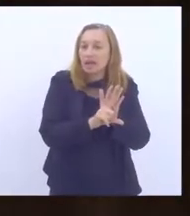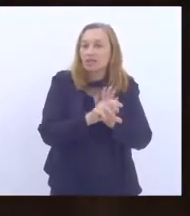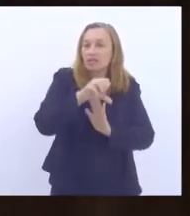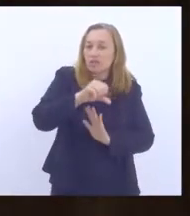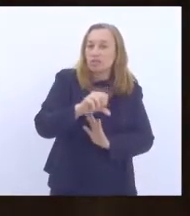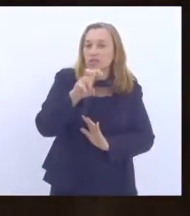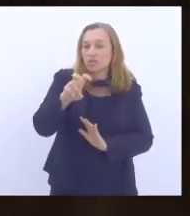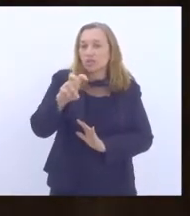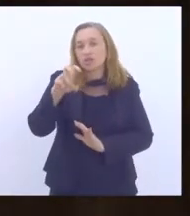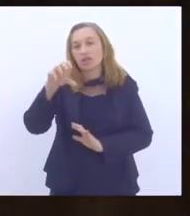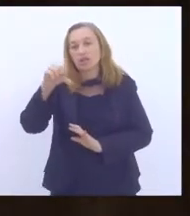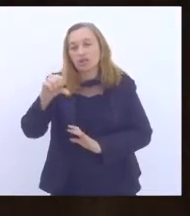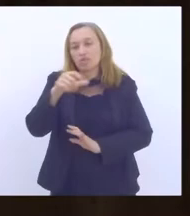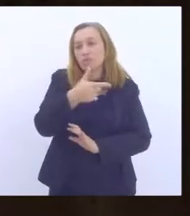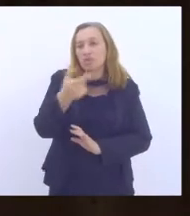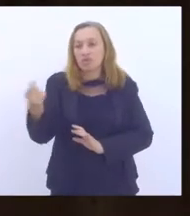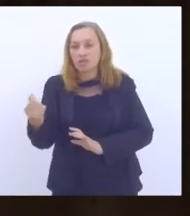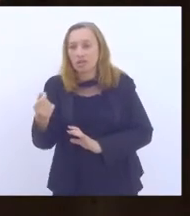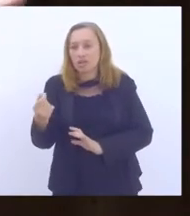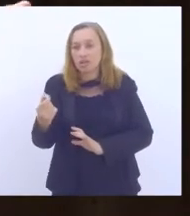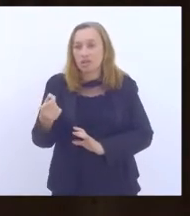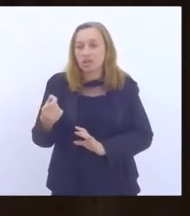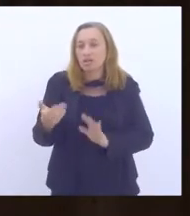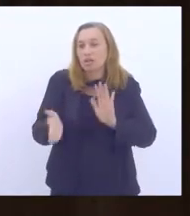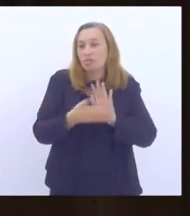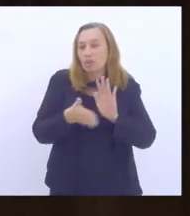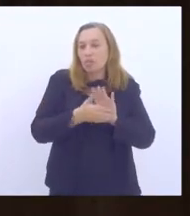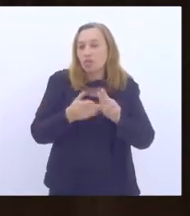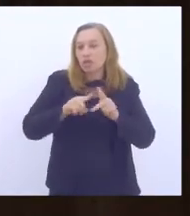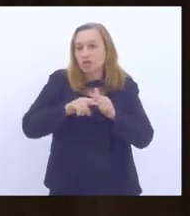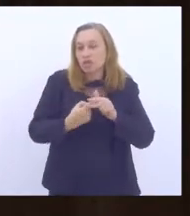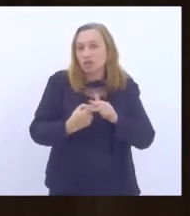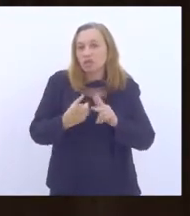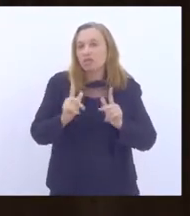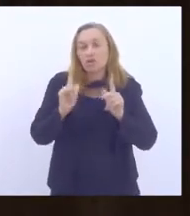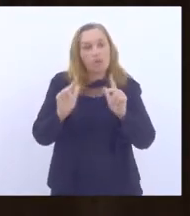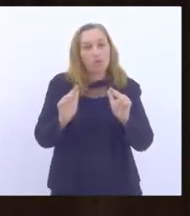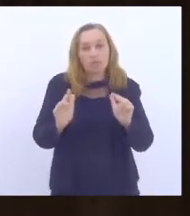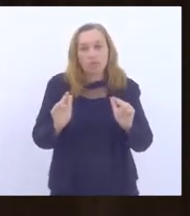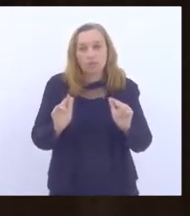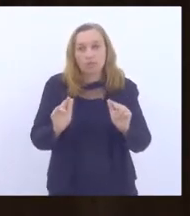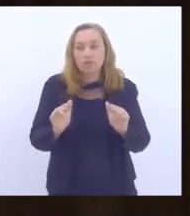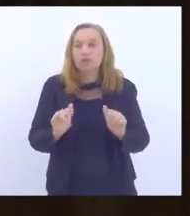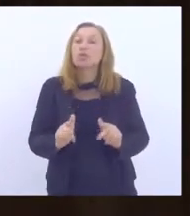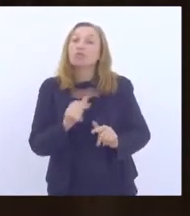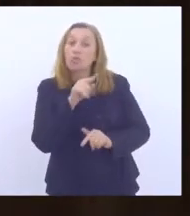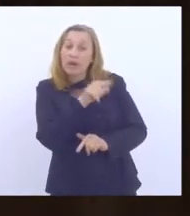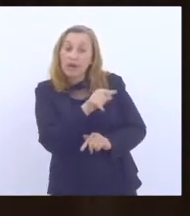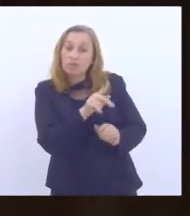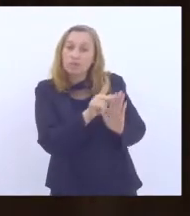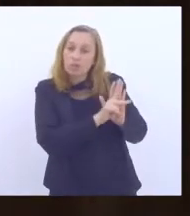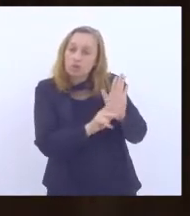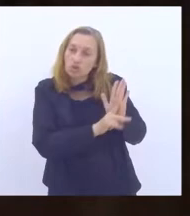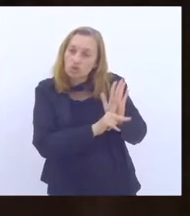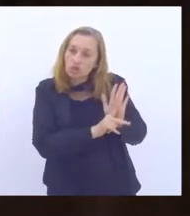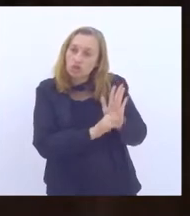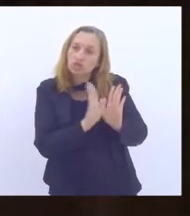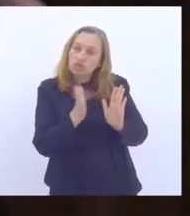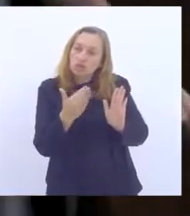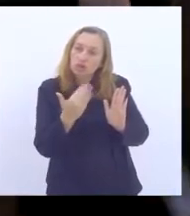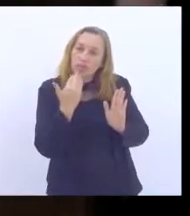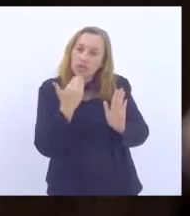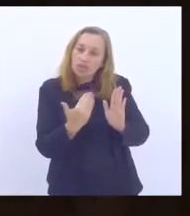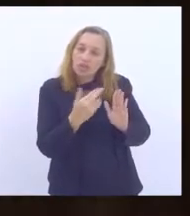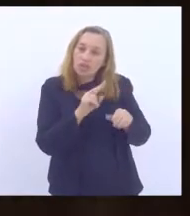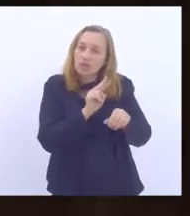9059 de 2020 E propõe uma alteração a mesma como este projeto Eu já